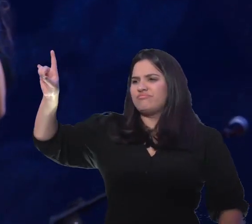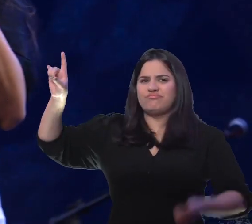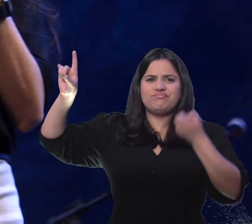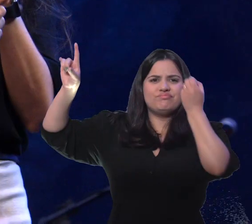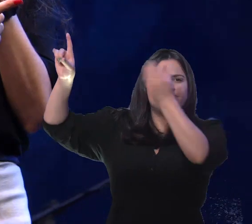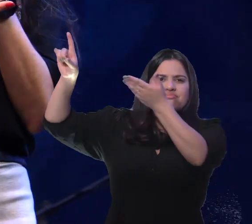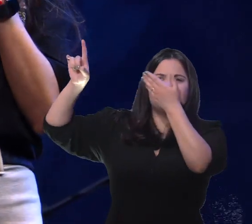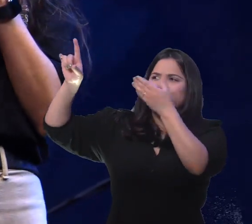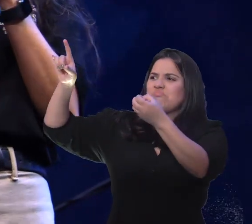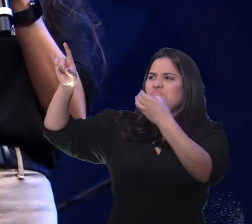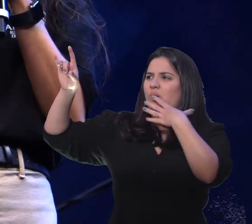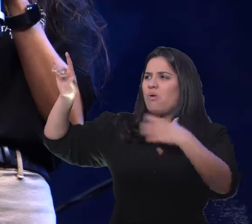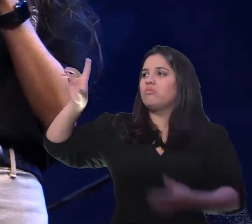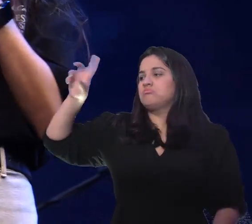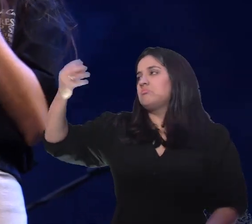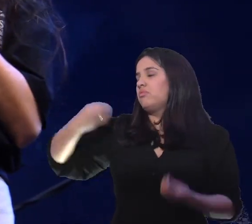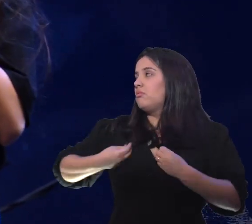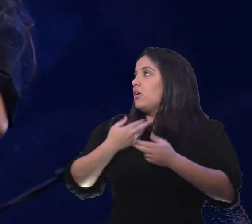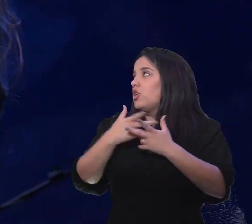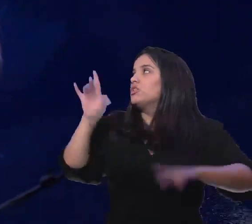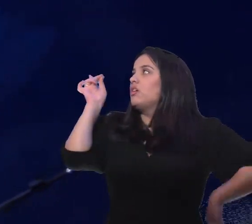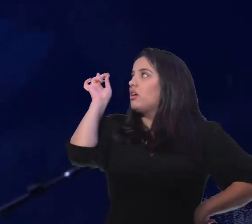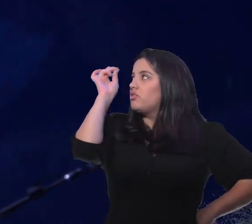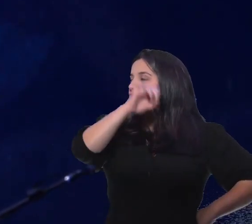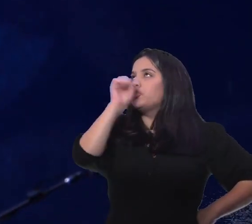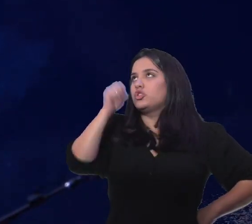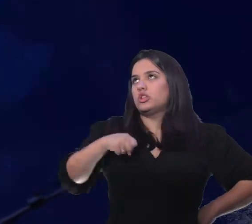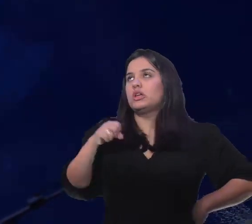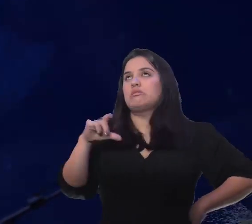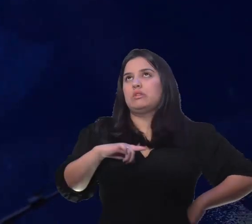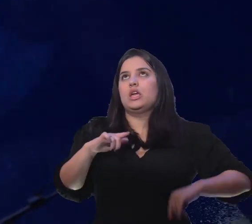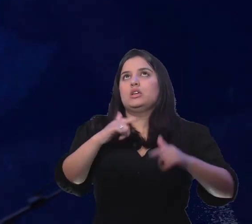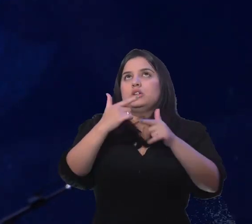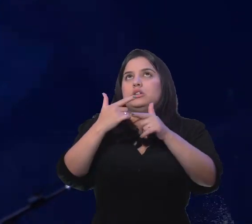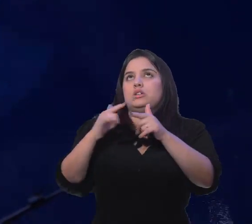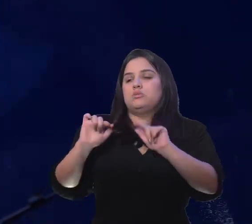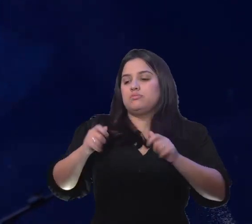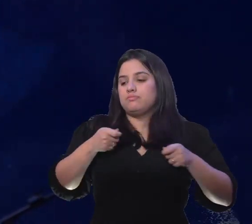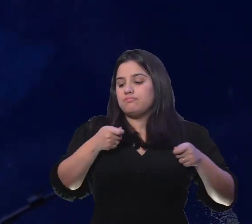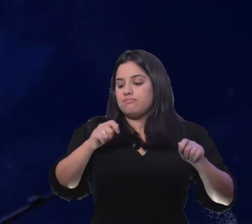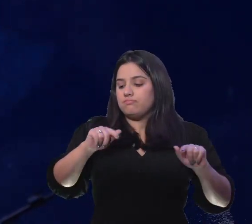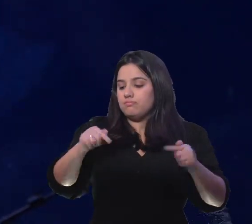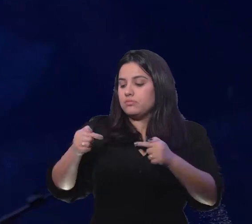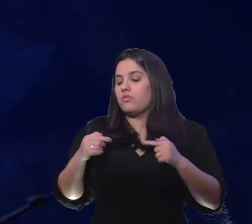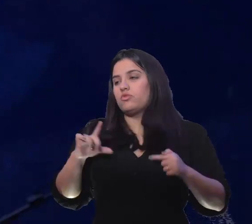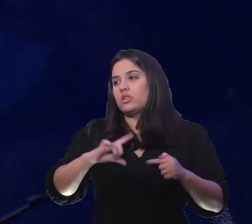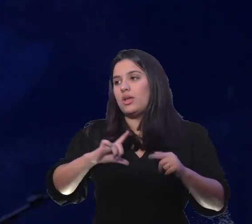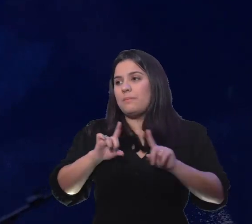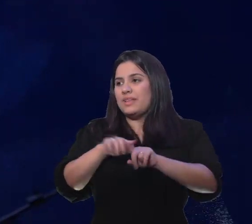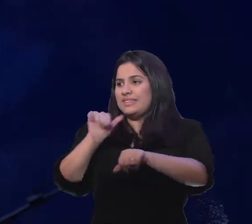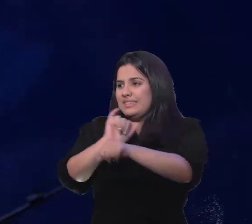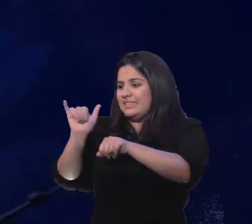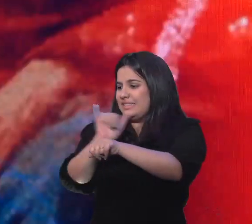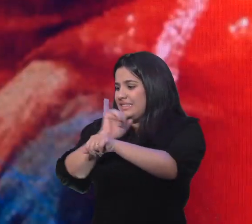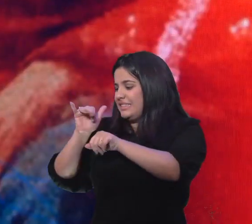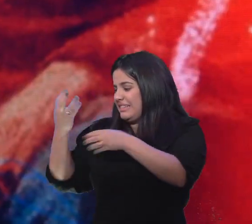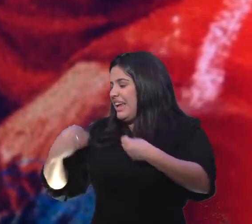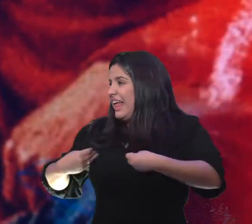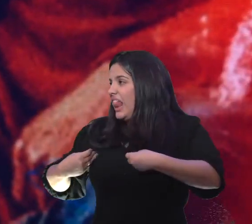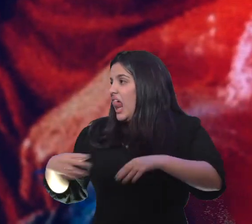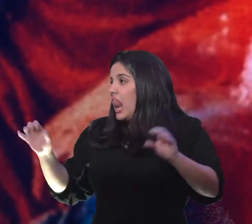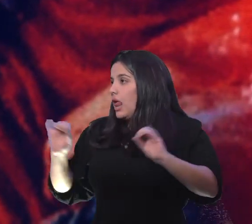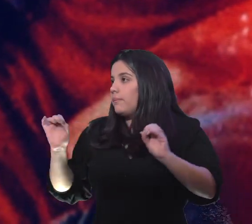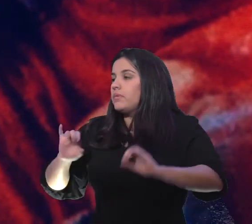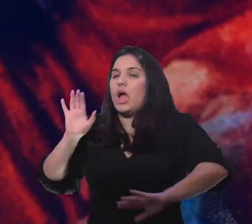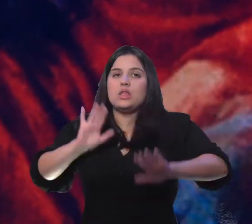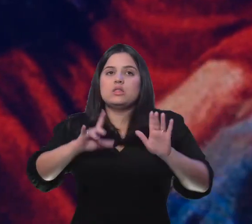Ele dá um negócio difícil, que tem desafios, e ele não dá a estratégia toda do negócio. Normalmente, quando Deus te promete uma coisa, ele não fala